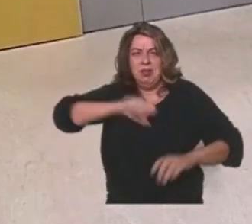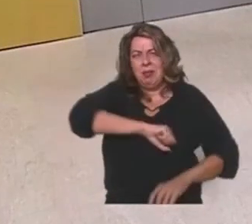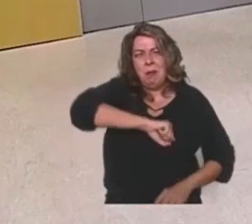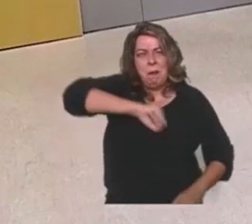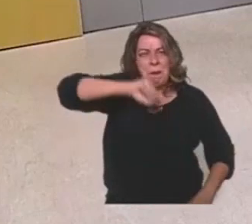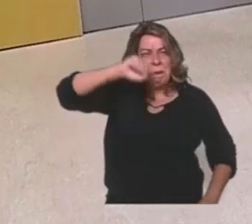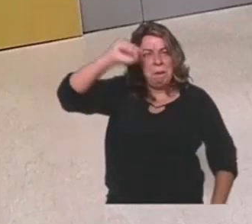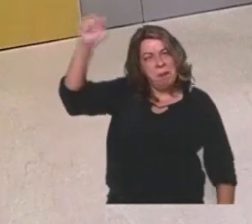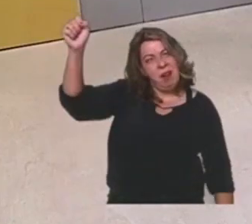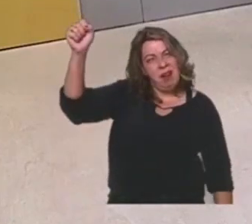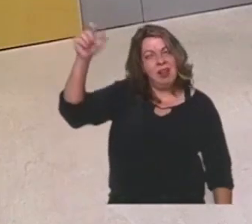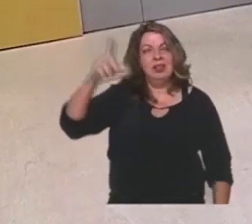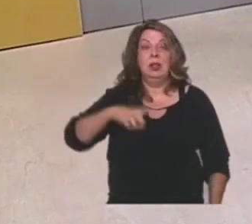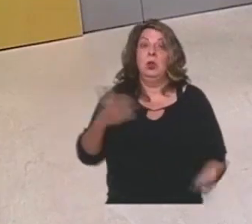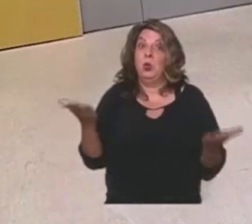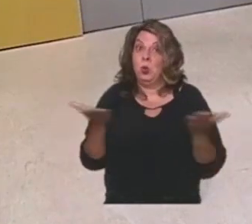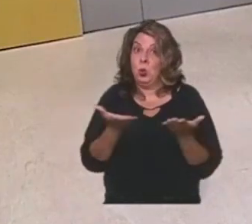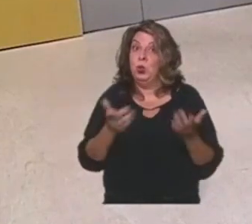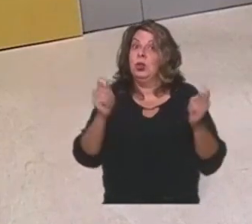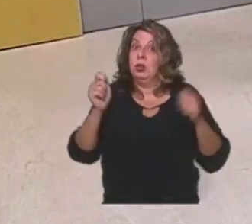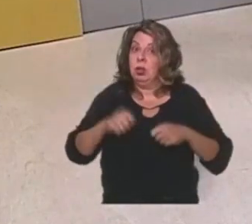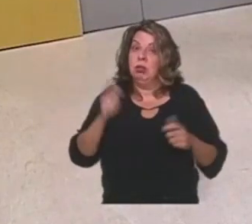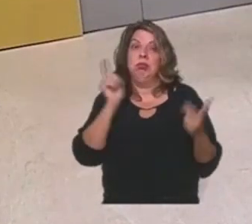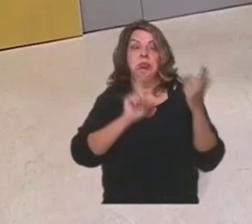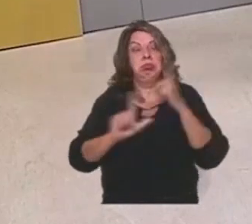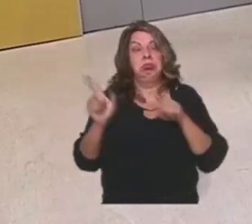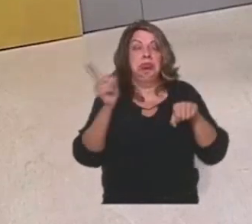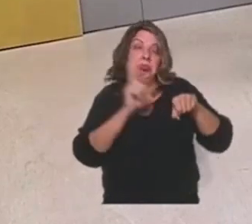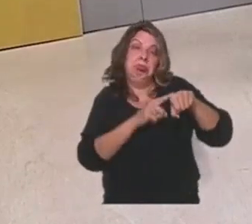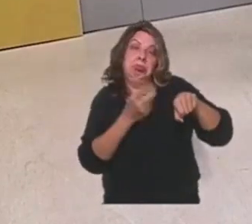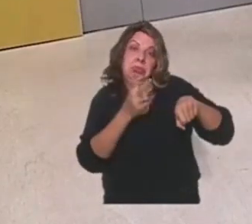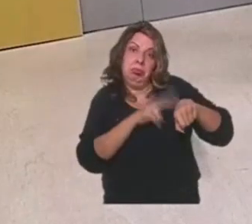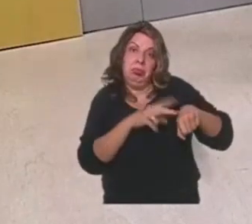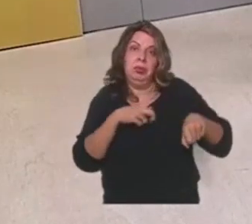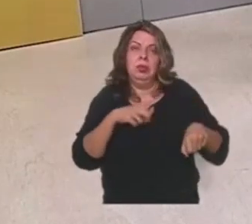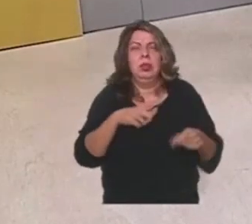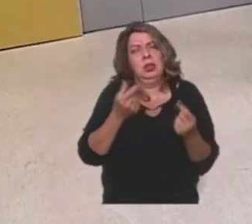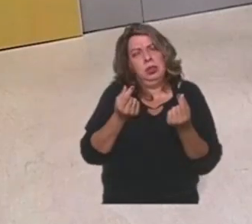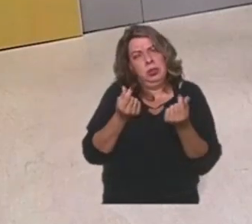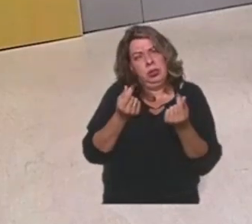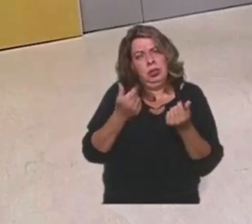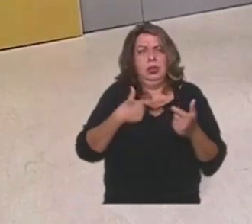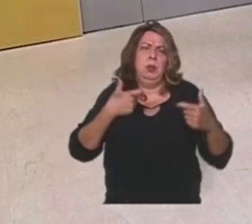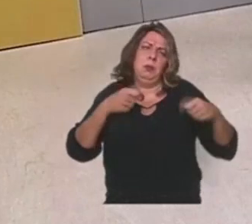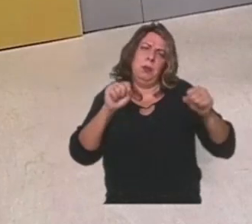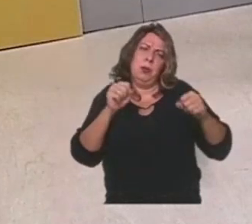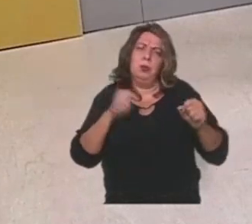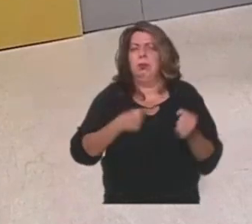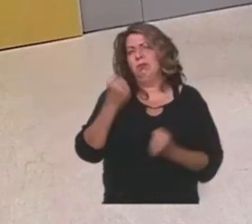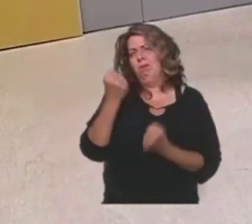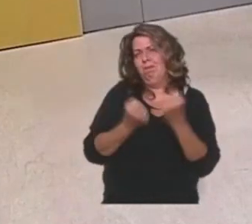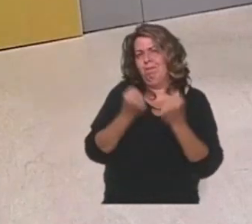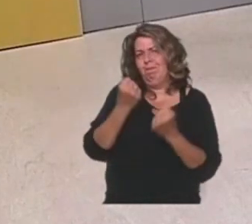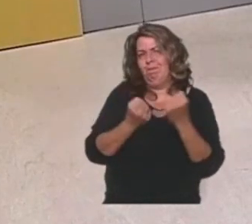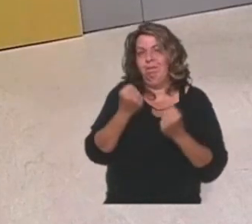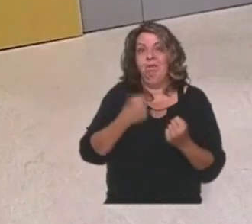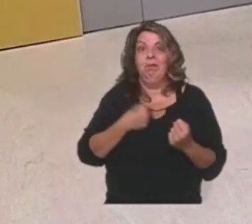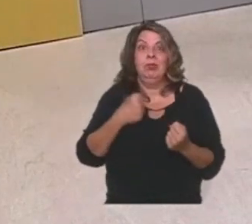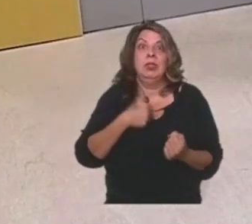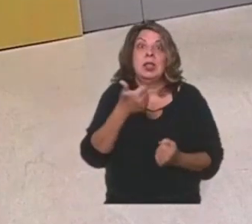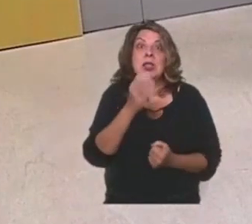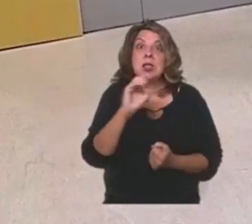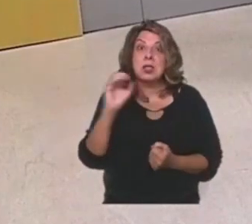liga, Caju Cap de hoje é dupla chance, mais chances de você ser contemplado. Tem din-din, tem moto, tem carro zero, tem